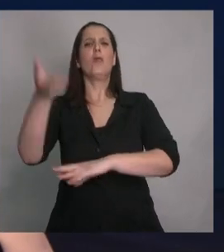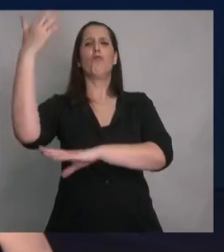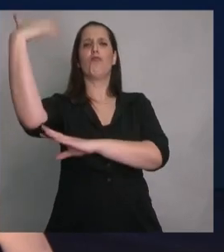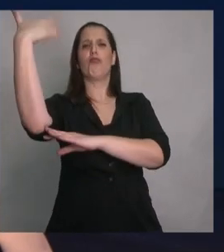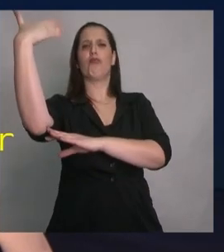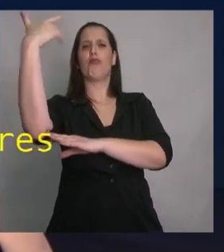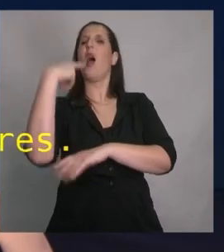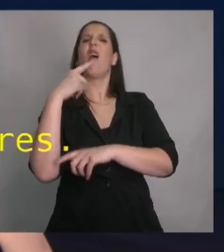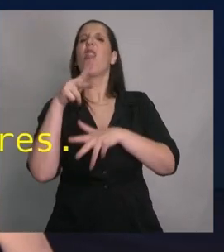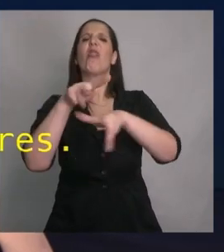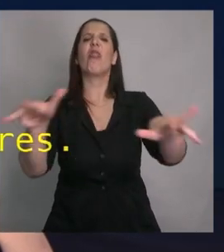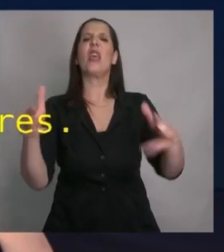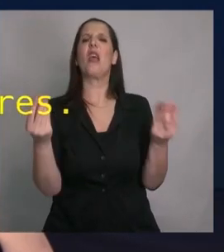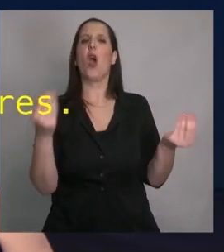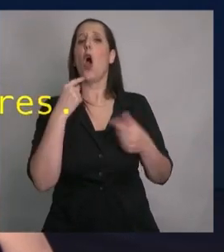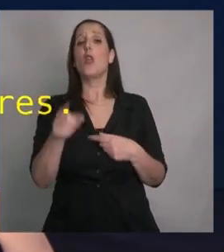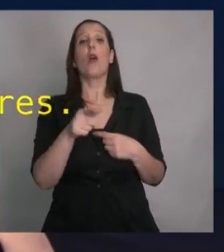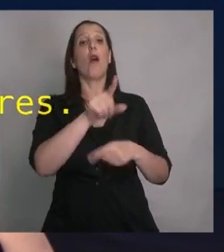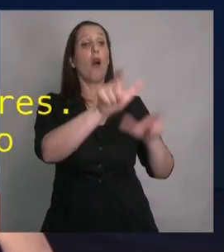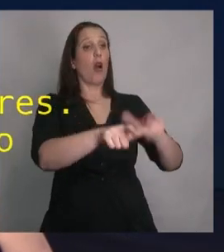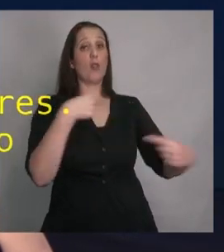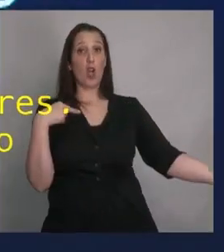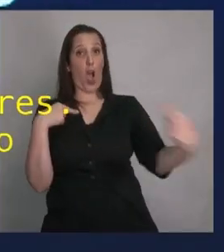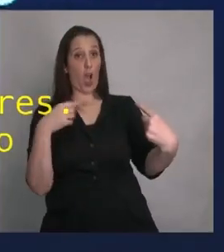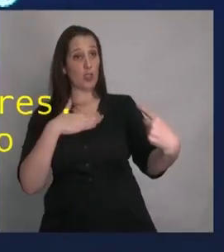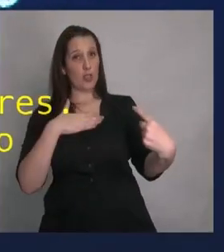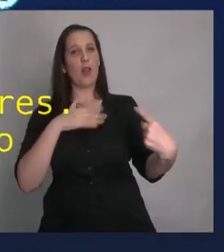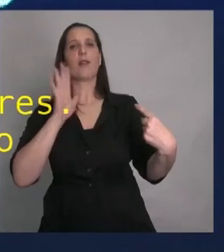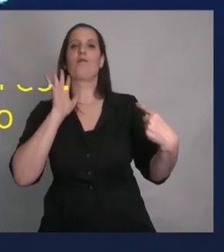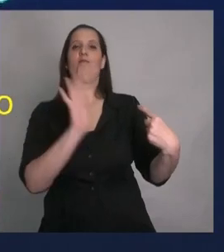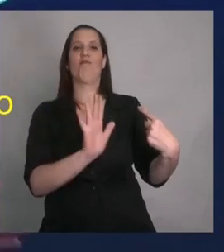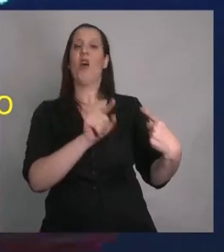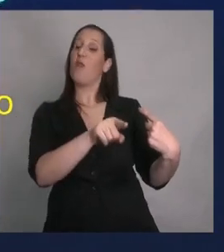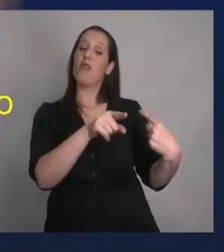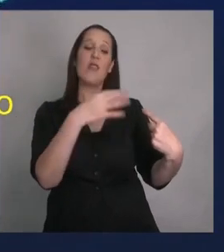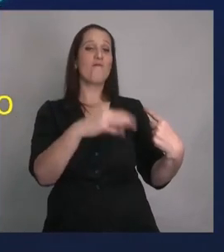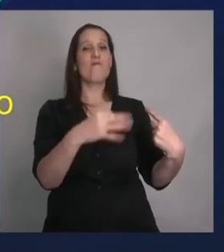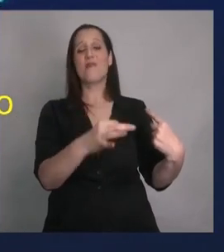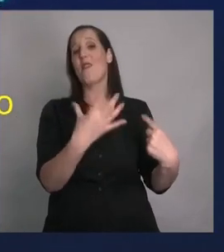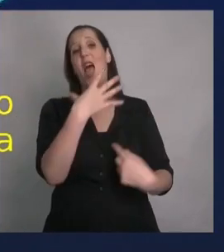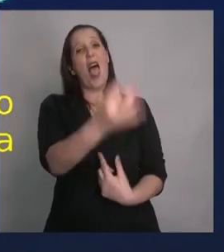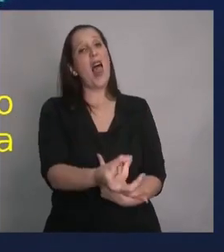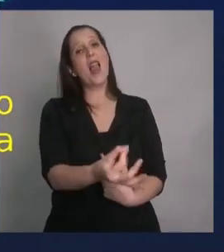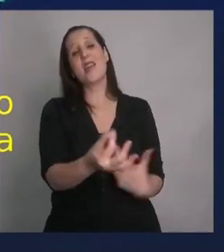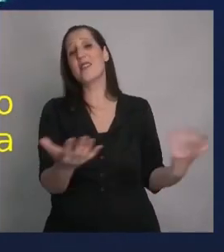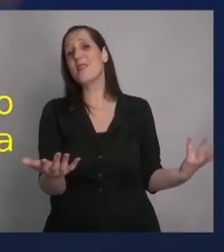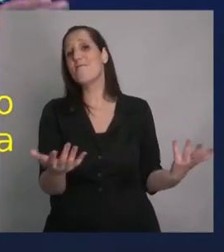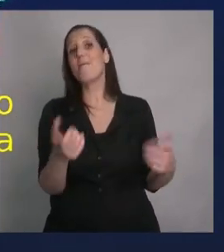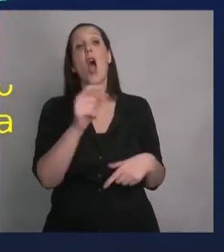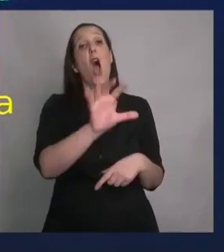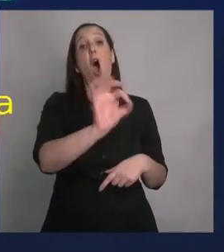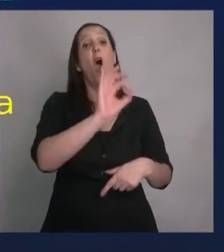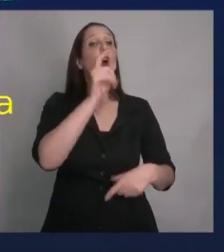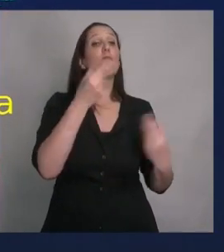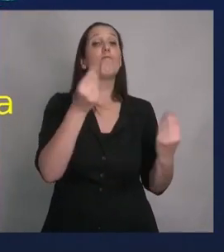exílio ou a prisão.